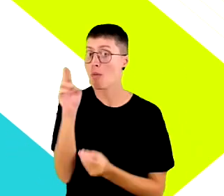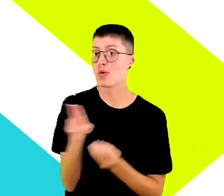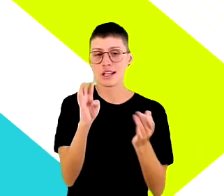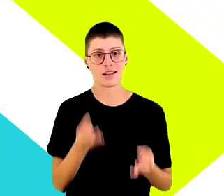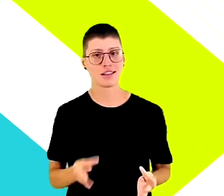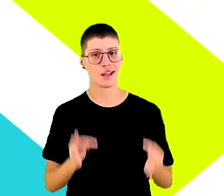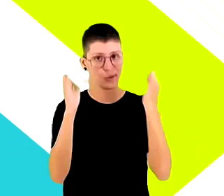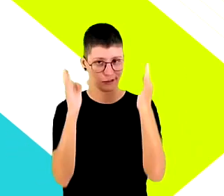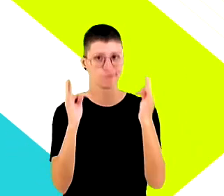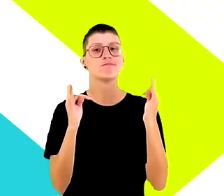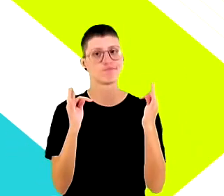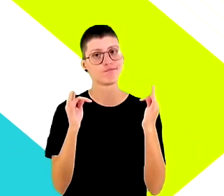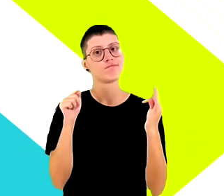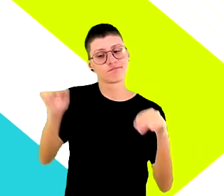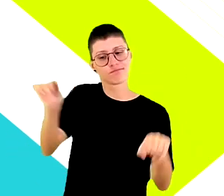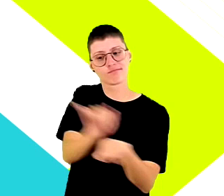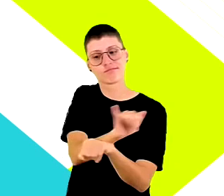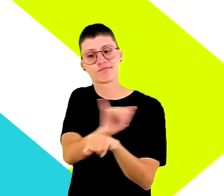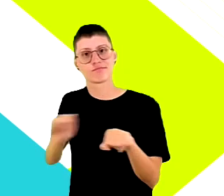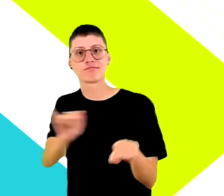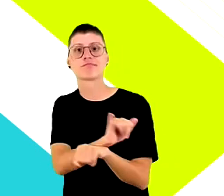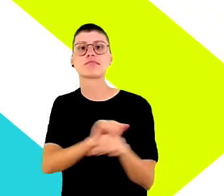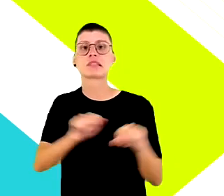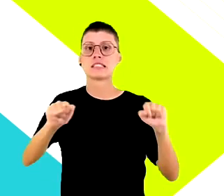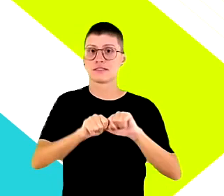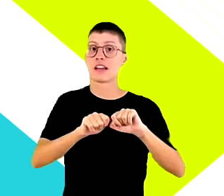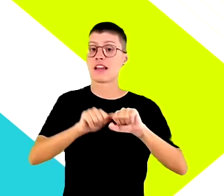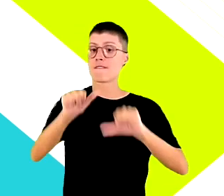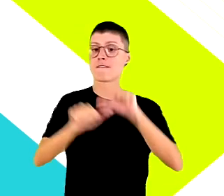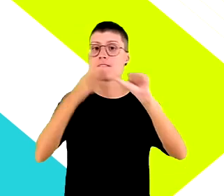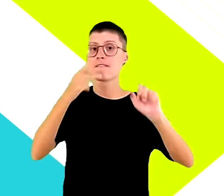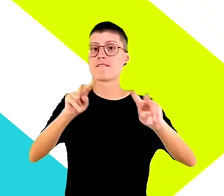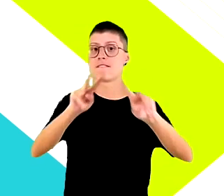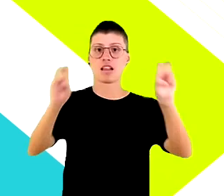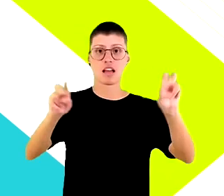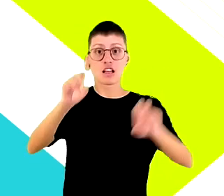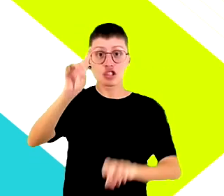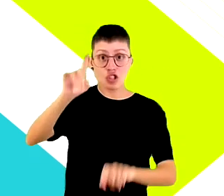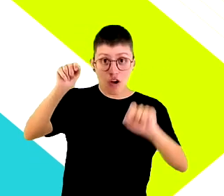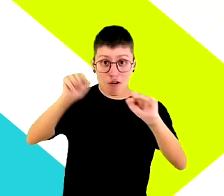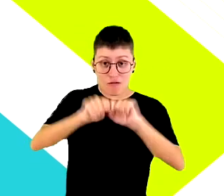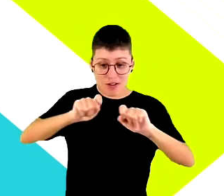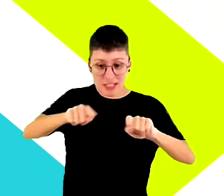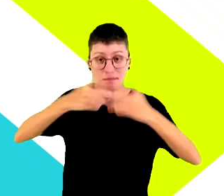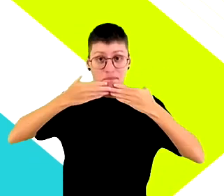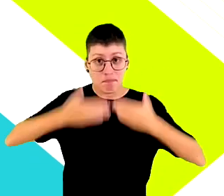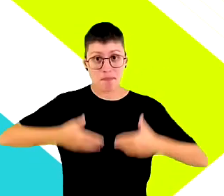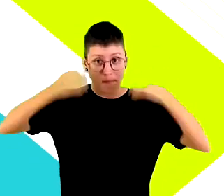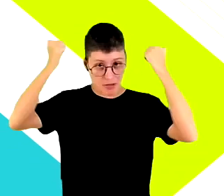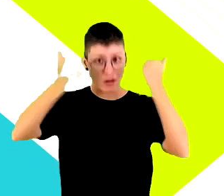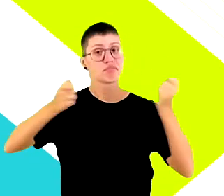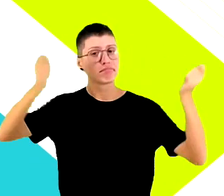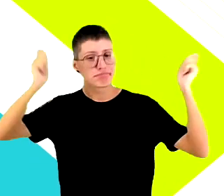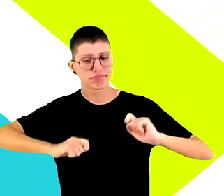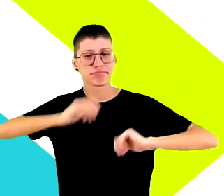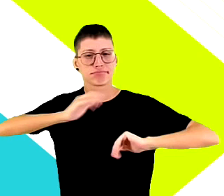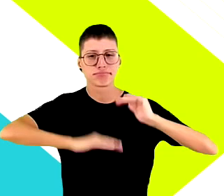aí é dessa transformação que a gente vai falar. Então, a gente não só faz o melhor capacitação que vocês possam imaginar, porque somos